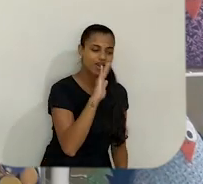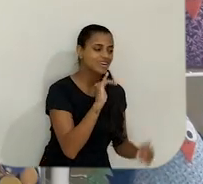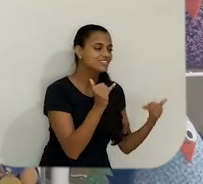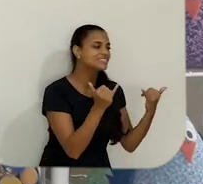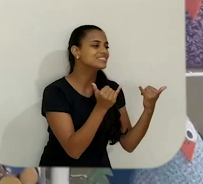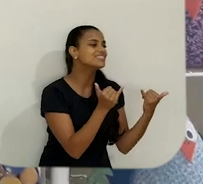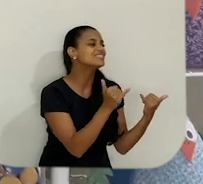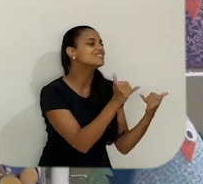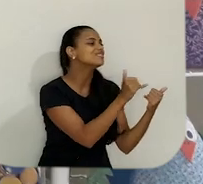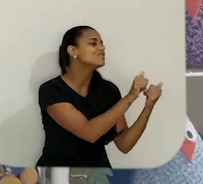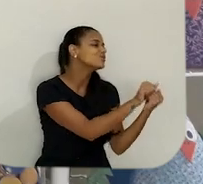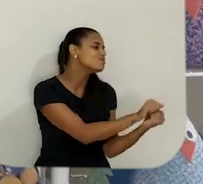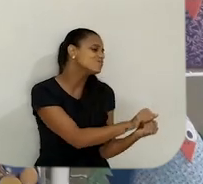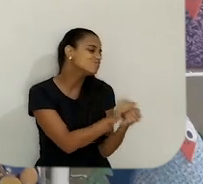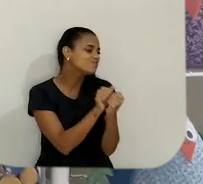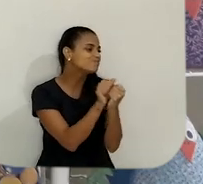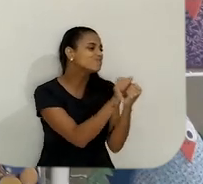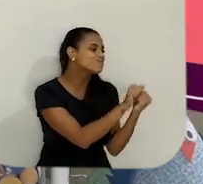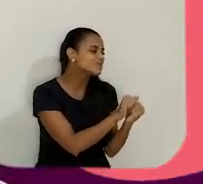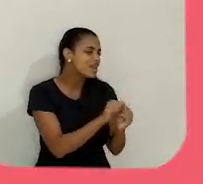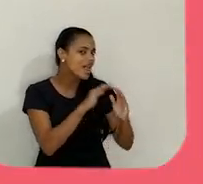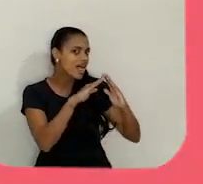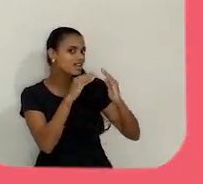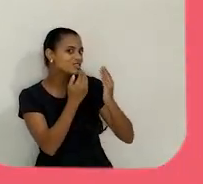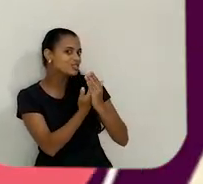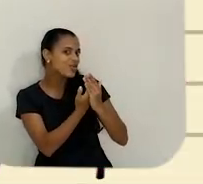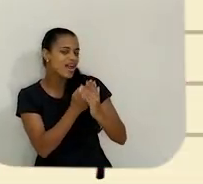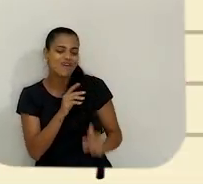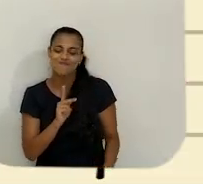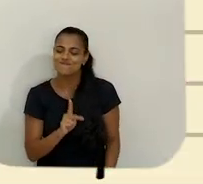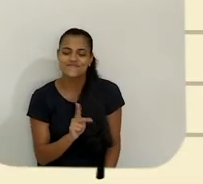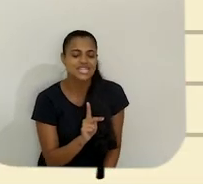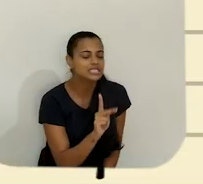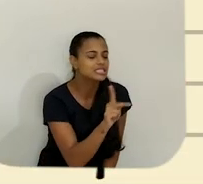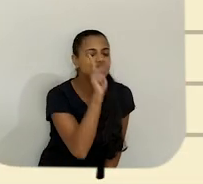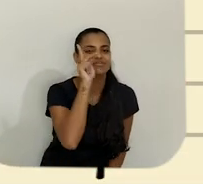dentro da escola e pra sempre a